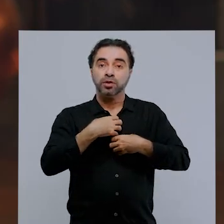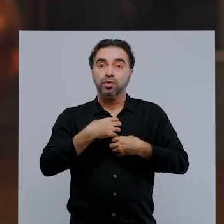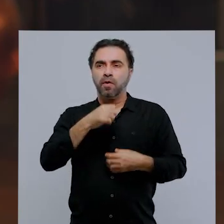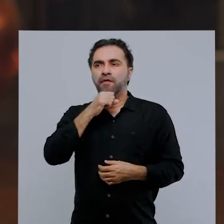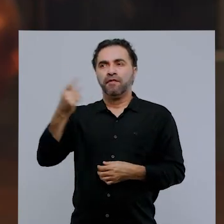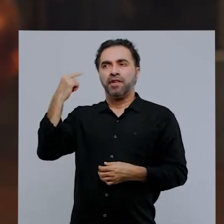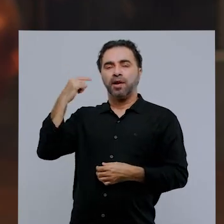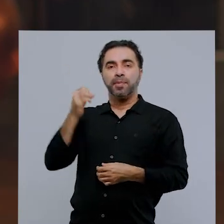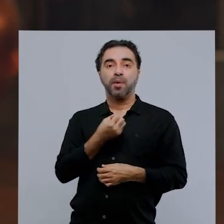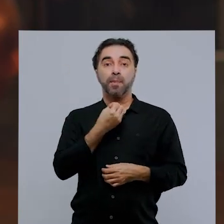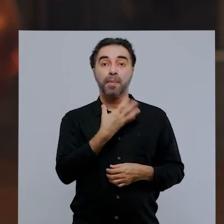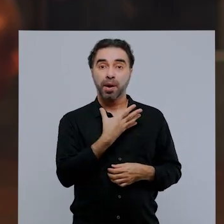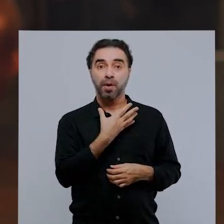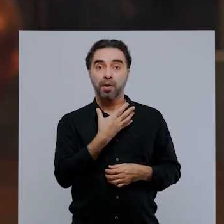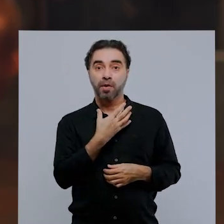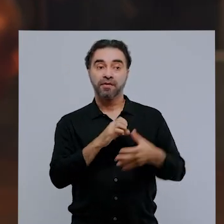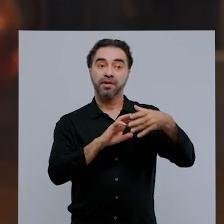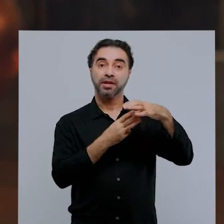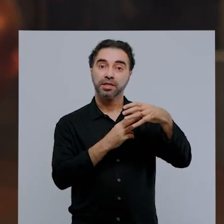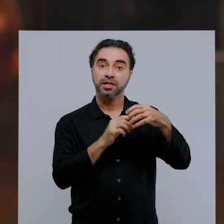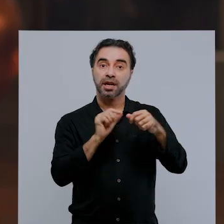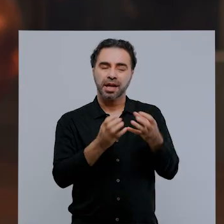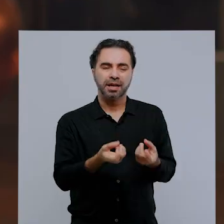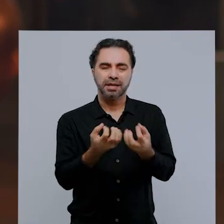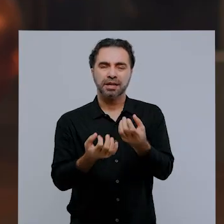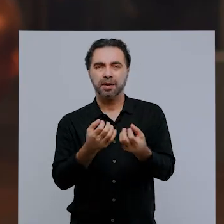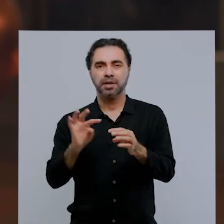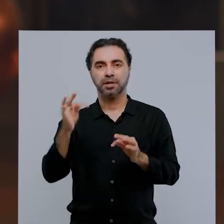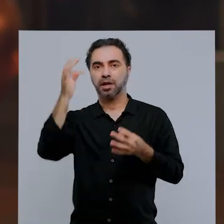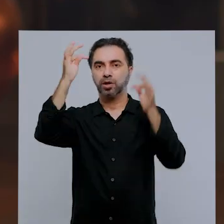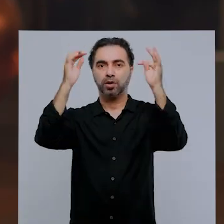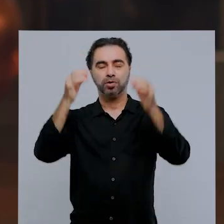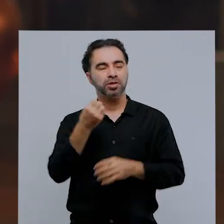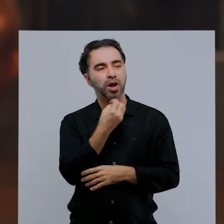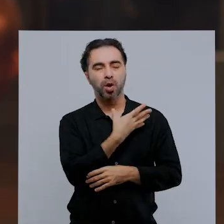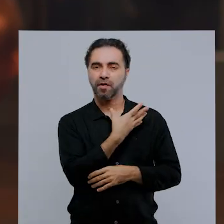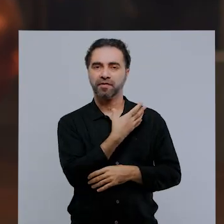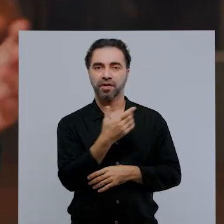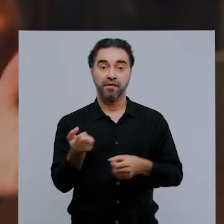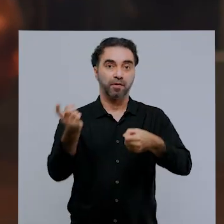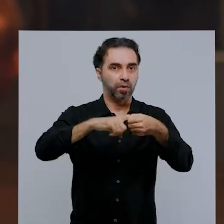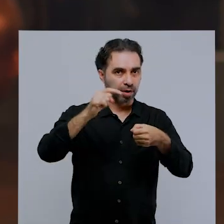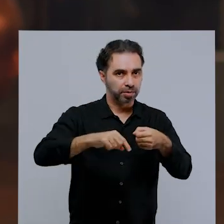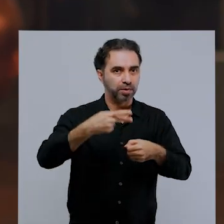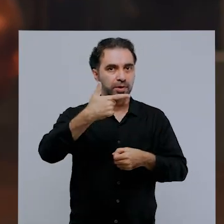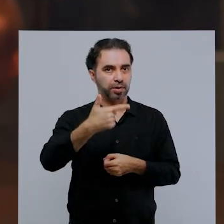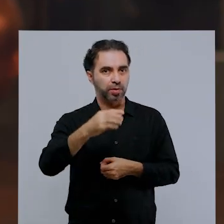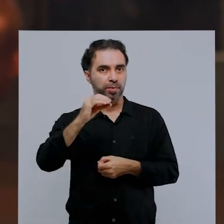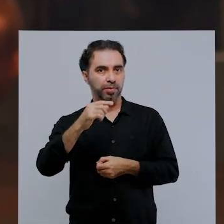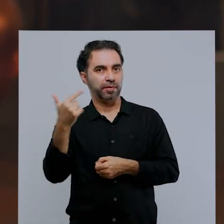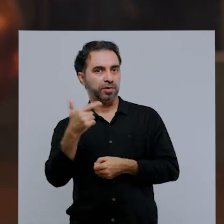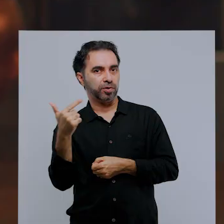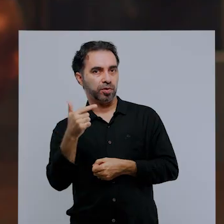nova destilaria com tecnologia de ponta mais uma vez. Voltamos agora em 2022 com uma nova fábrica, com